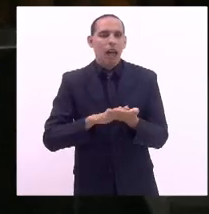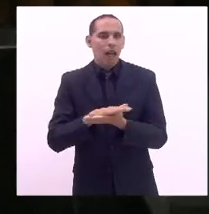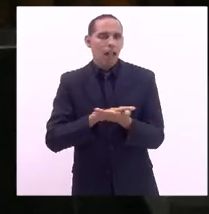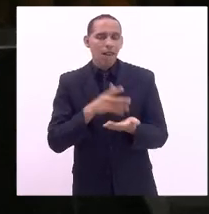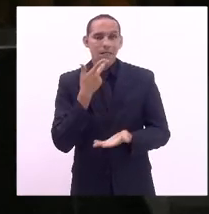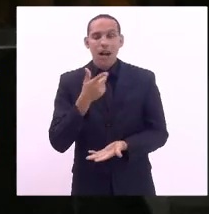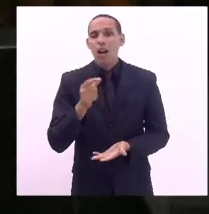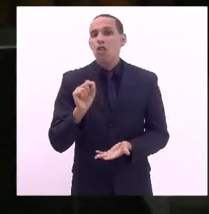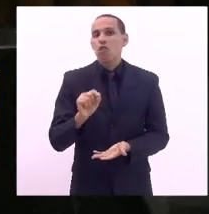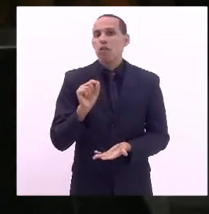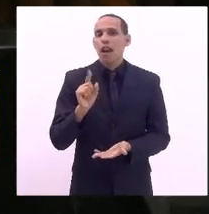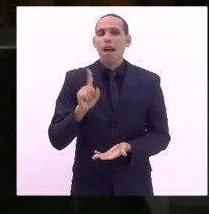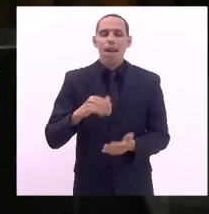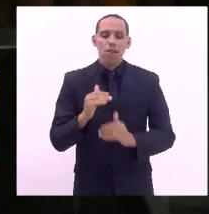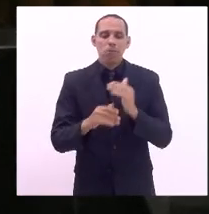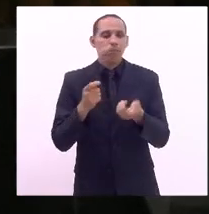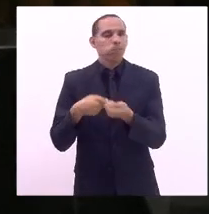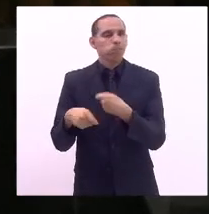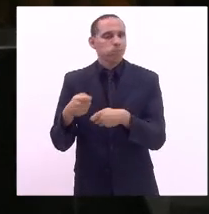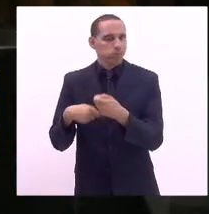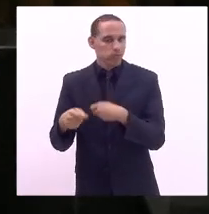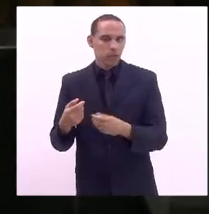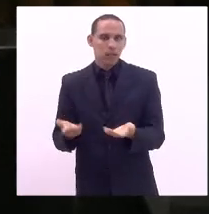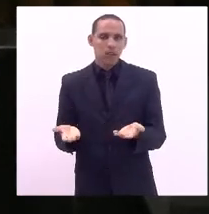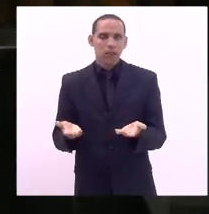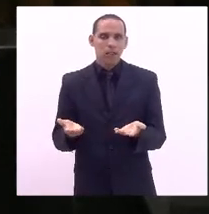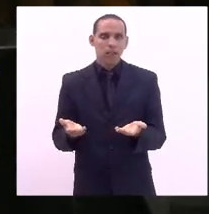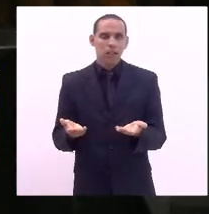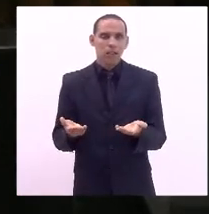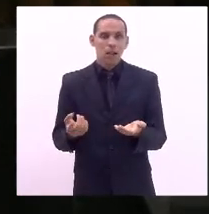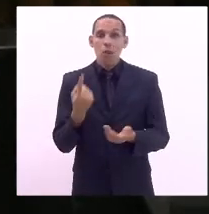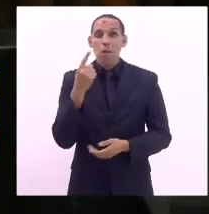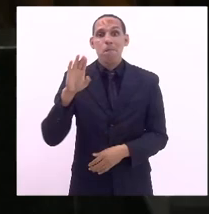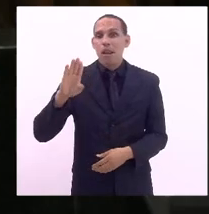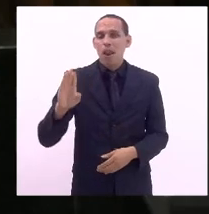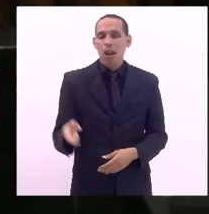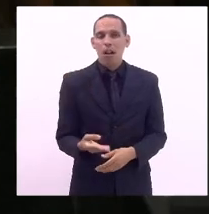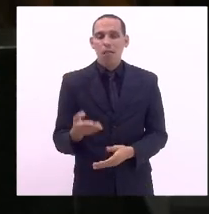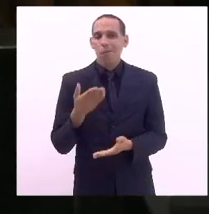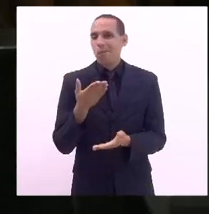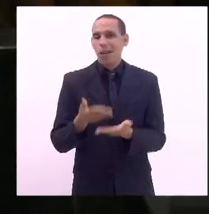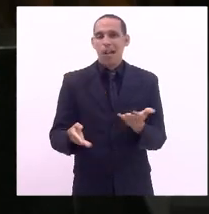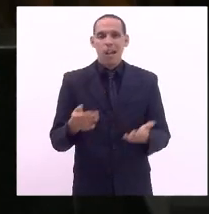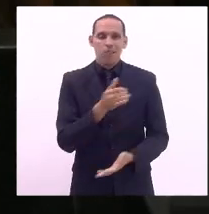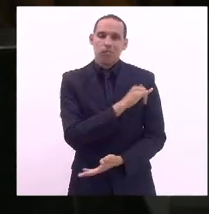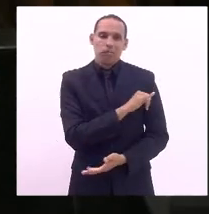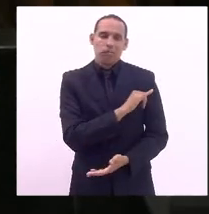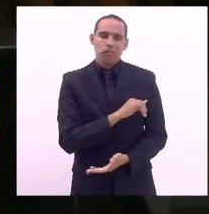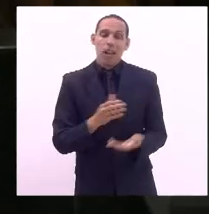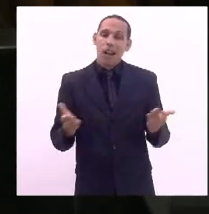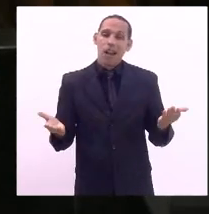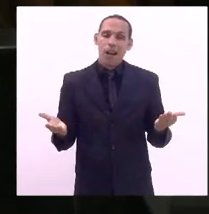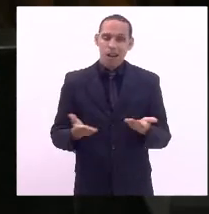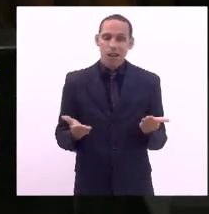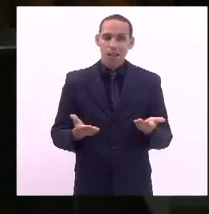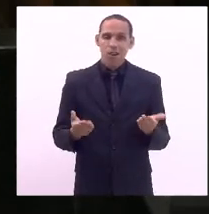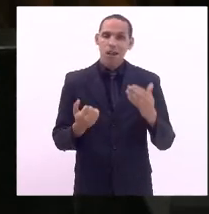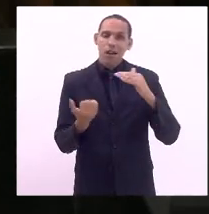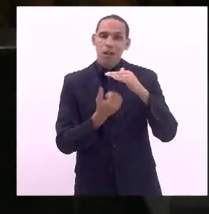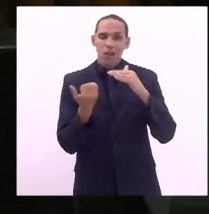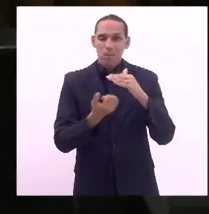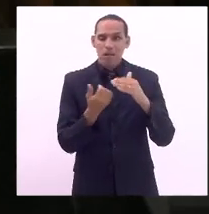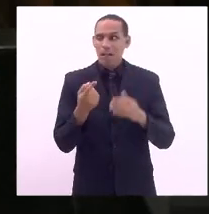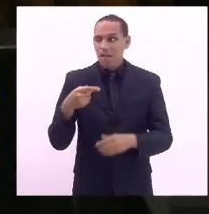traz é o desenvolvimento econômico. Deixamos de trazer R$1 bilhão para o Rio de Janeiro e agora provavelmente essa empresa vai